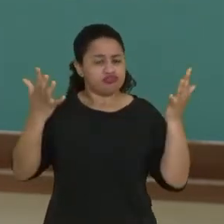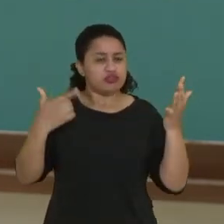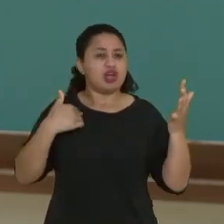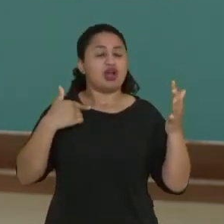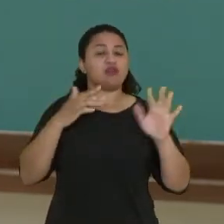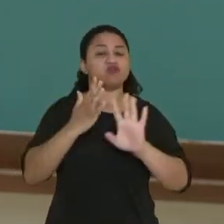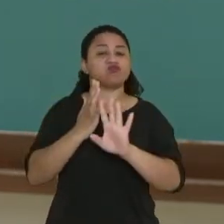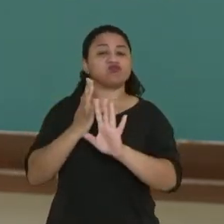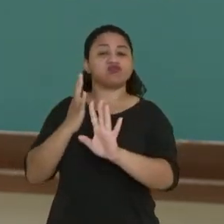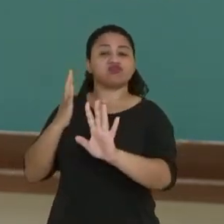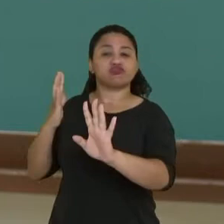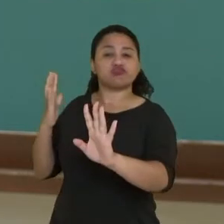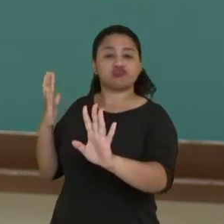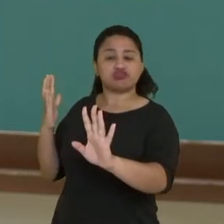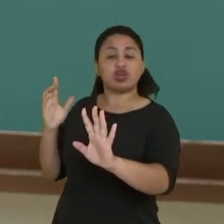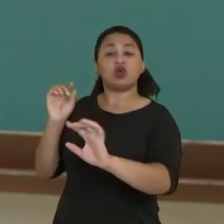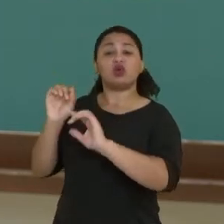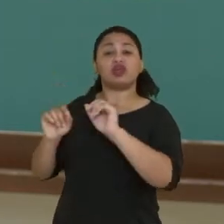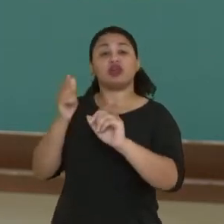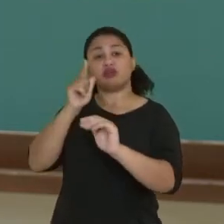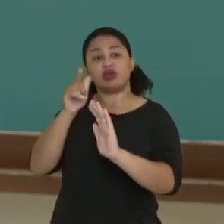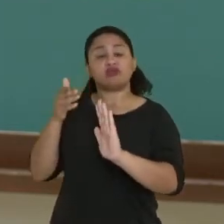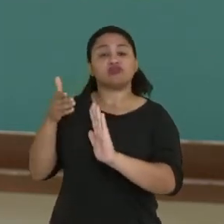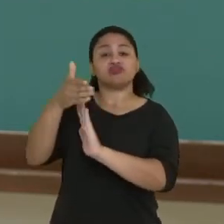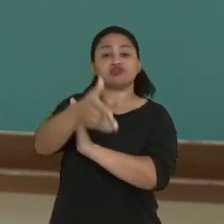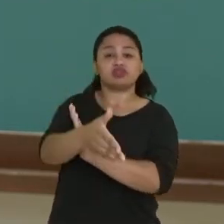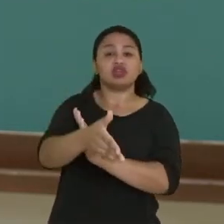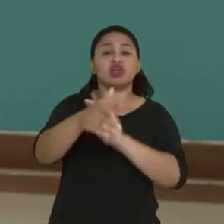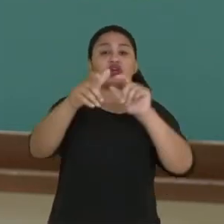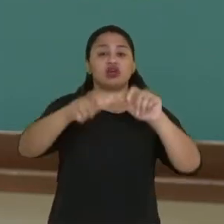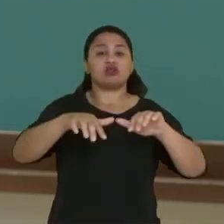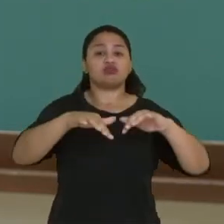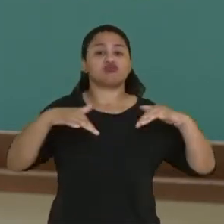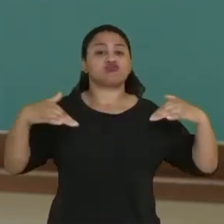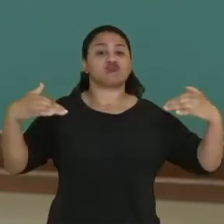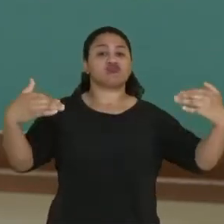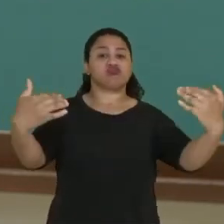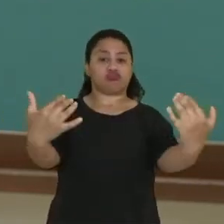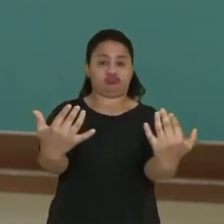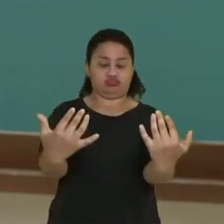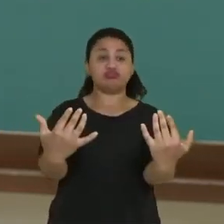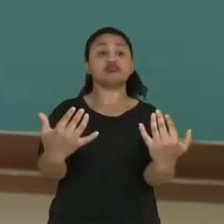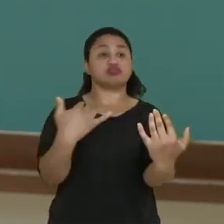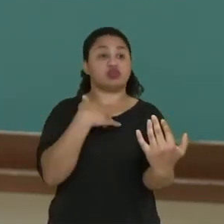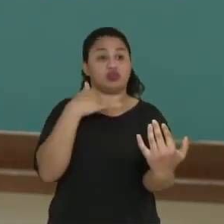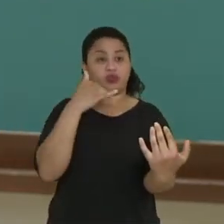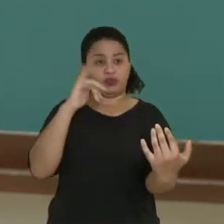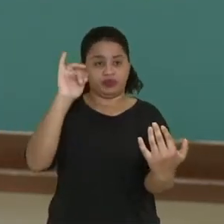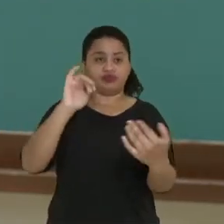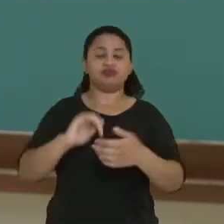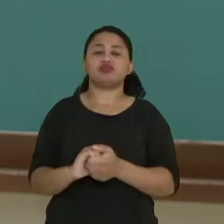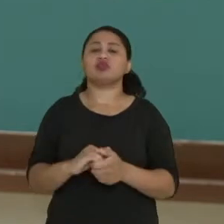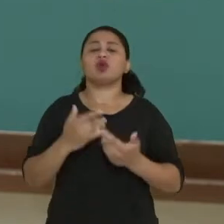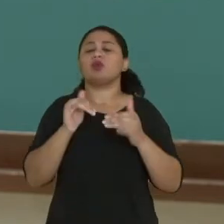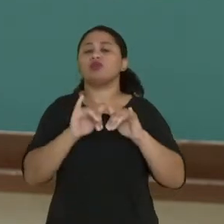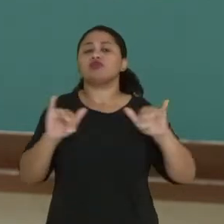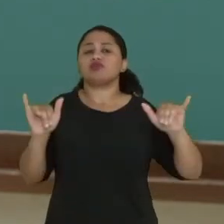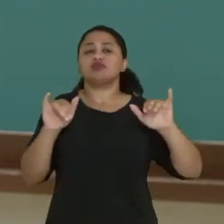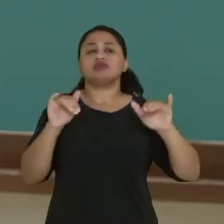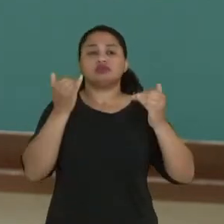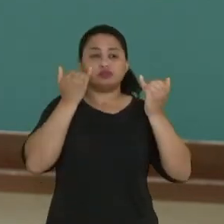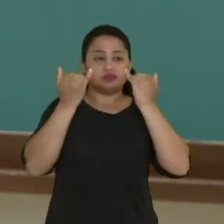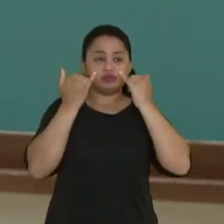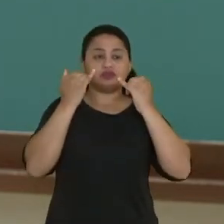fila desde ontem para entrar no Bumbódromo, certo? Quando que foi publicada essa notícia?